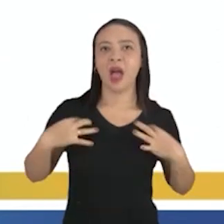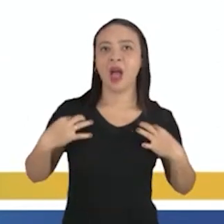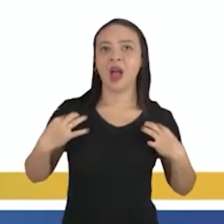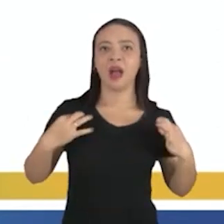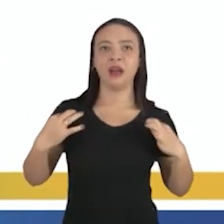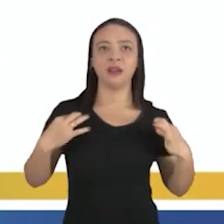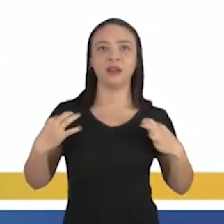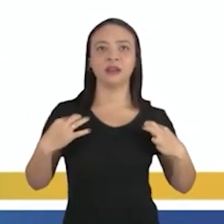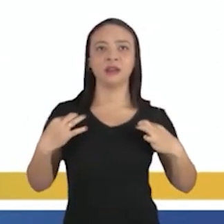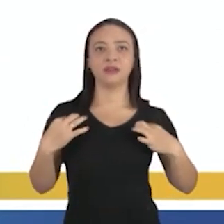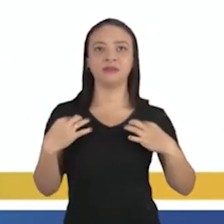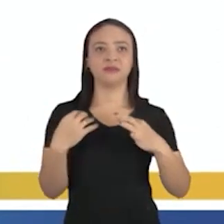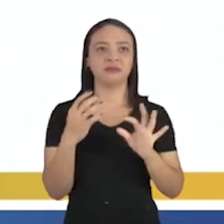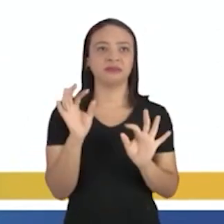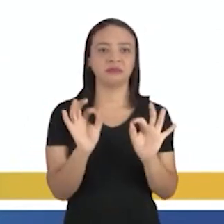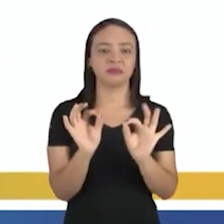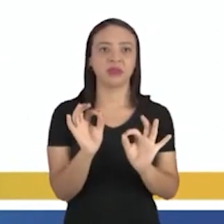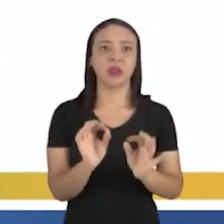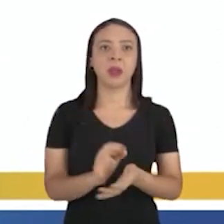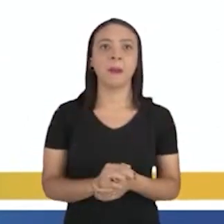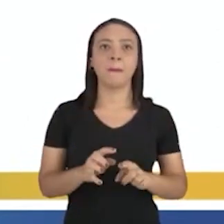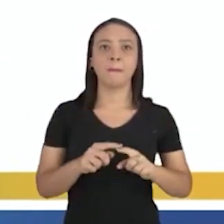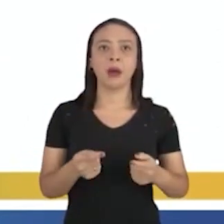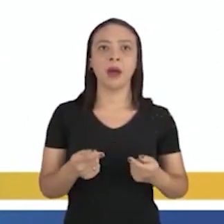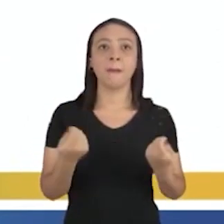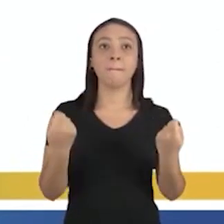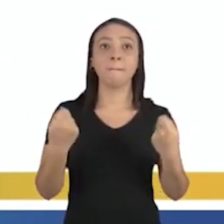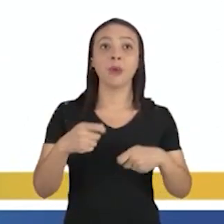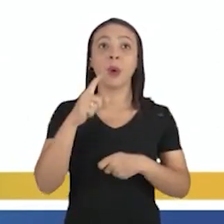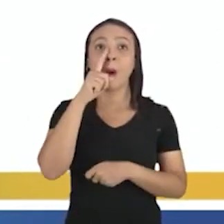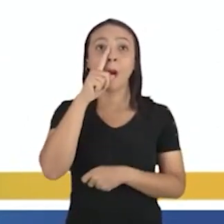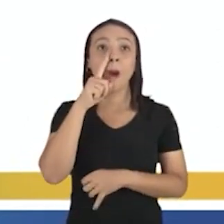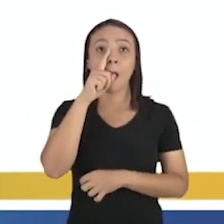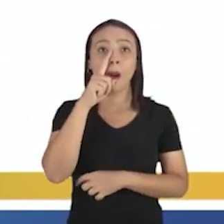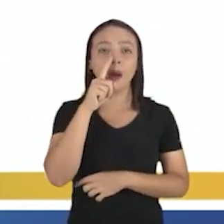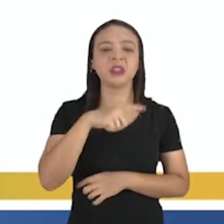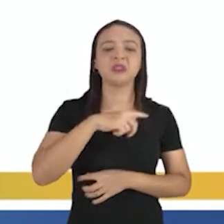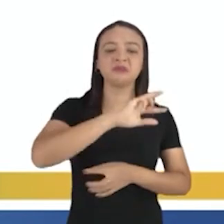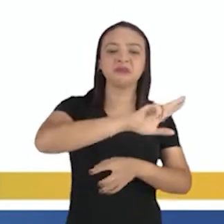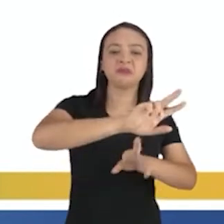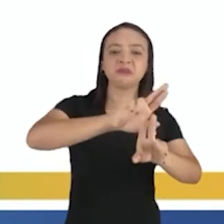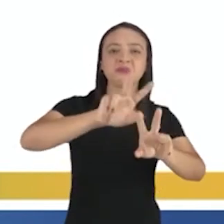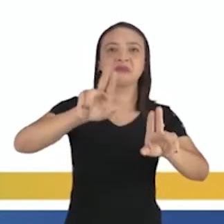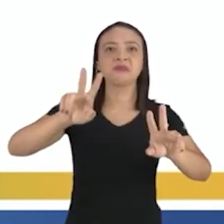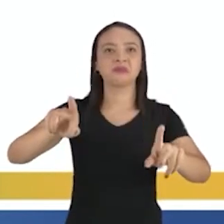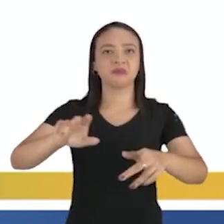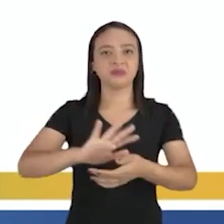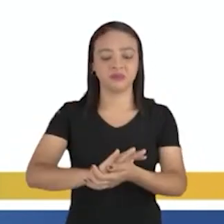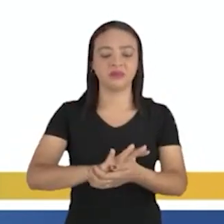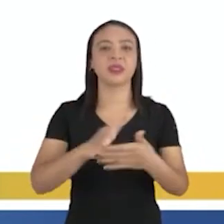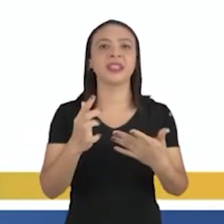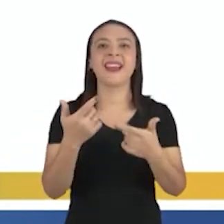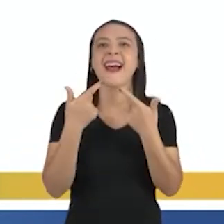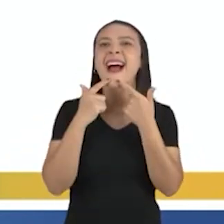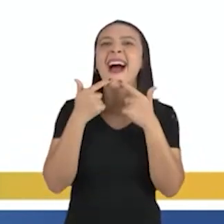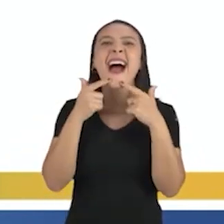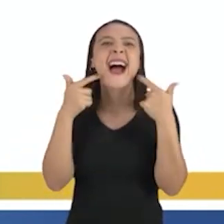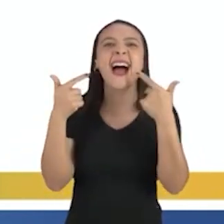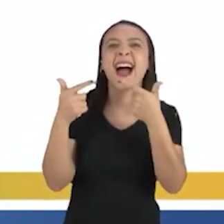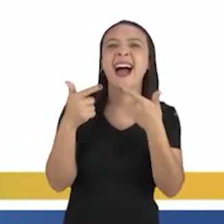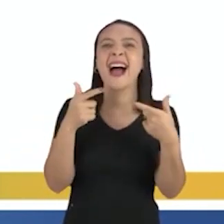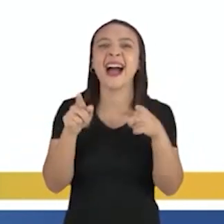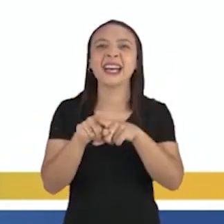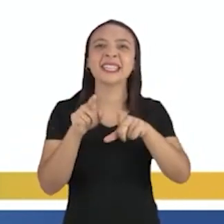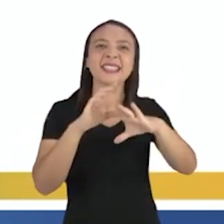as despersonaliza, mas o risco de cada uma as diferencia. Riem alto,